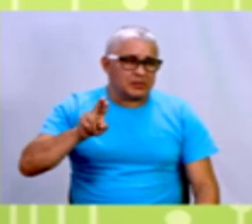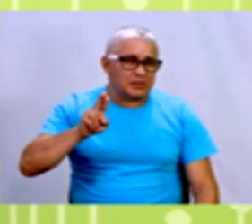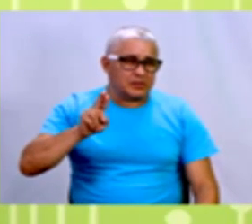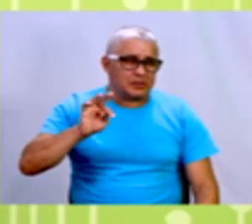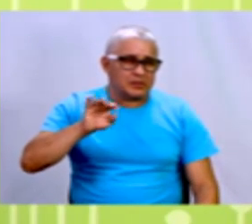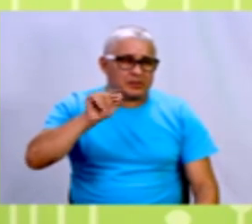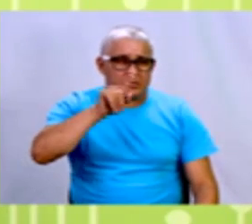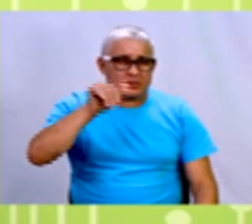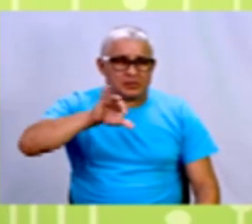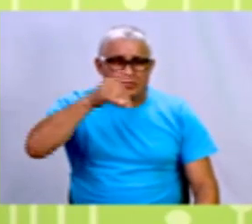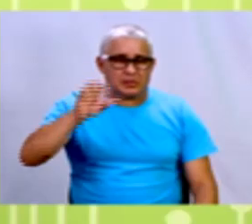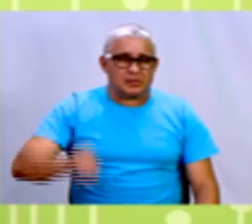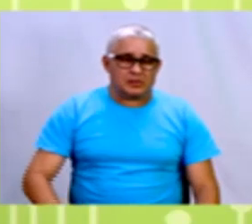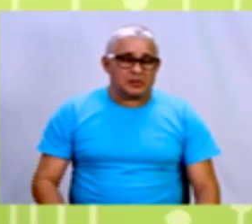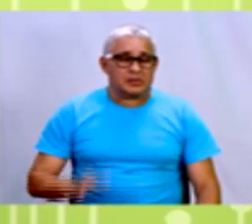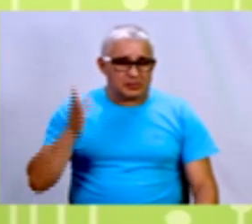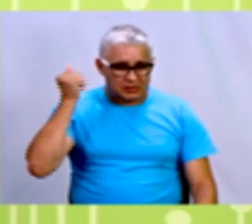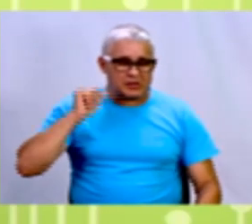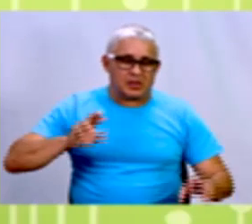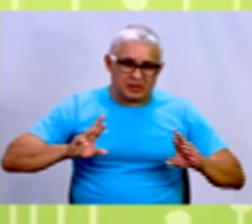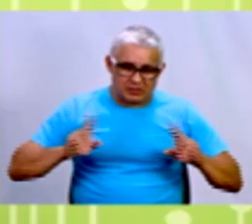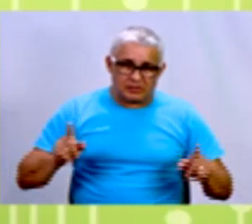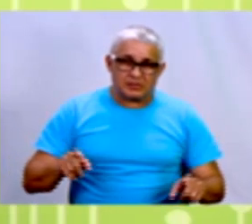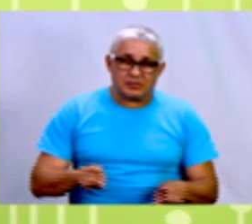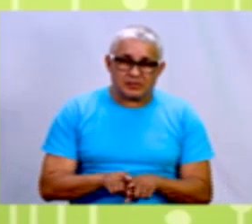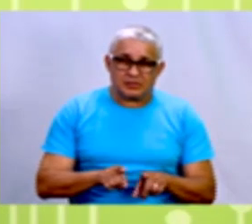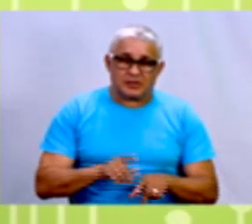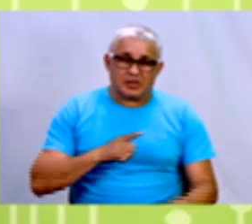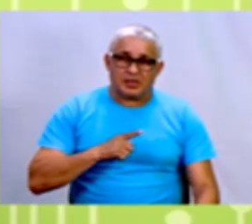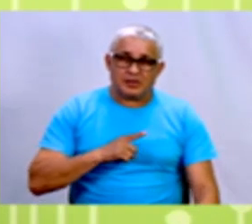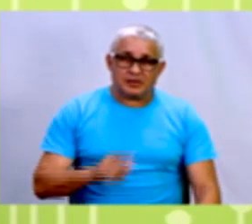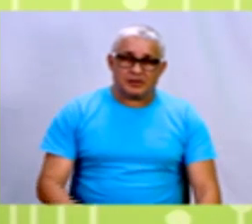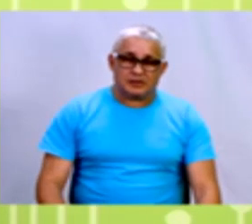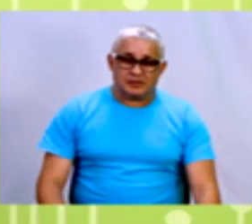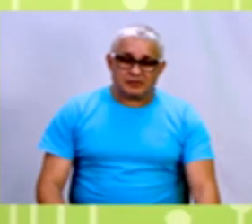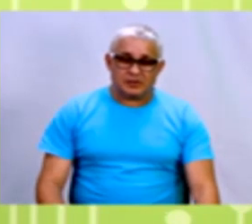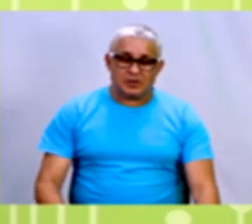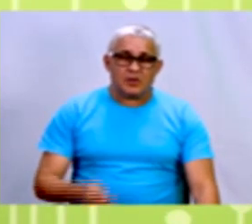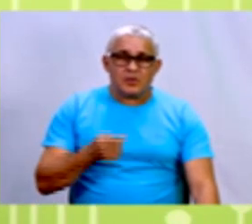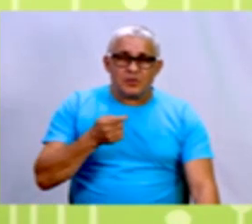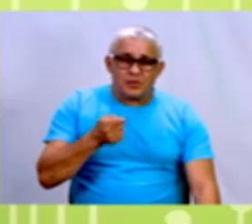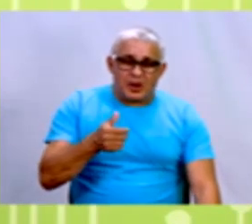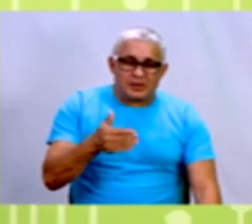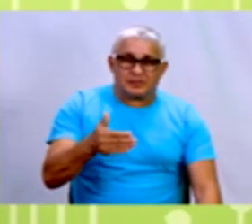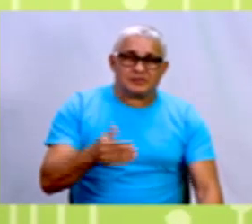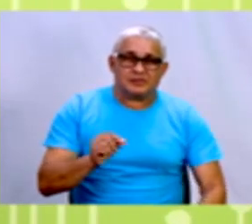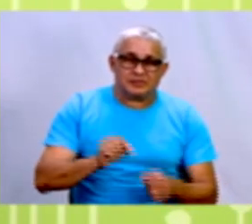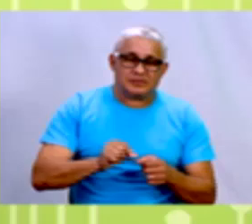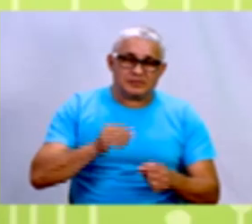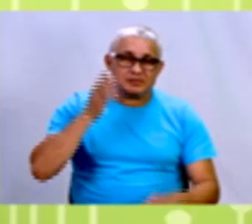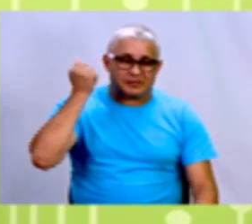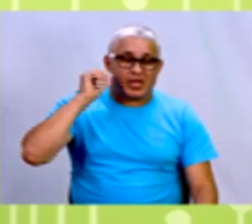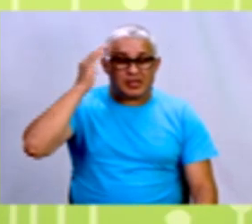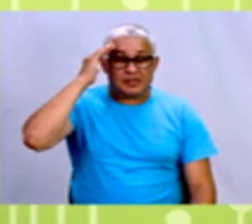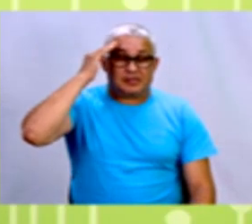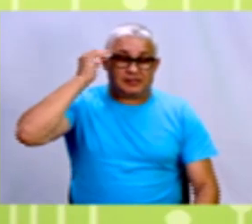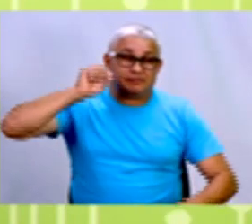agora, vocês já sabem a diferença e quando vocês estiverem prestes a fazer alguma coisa, vocês já vão estar entendendo